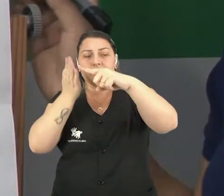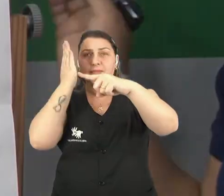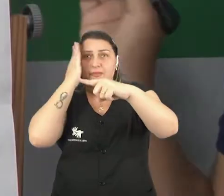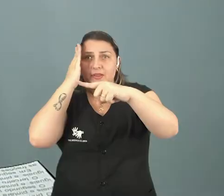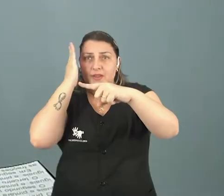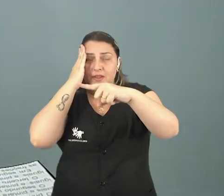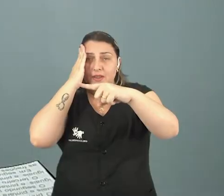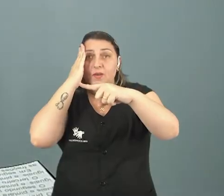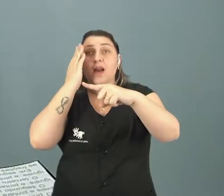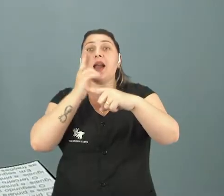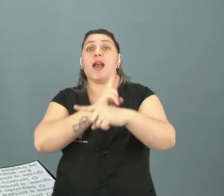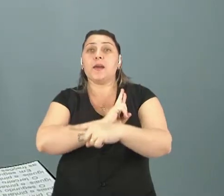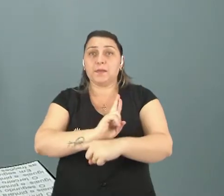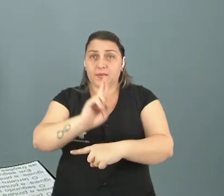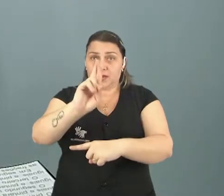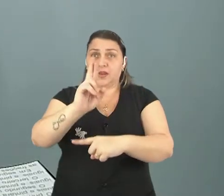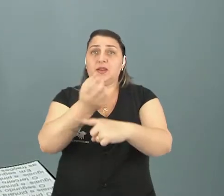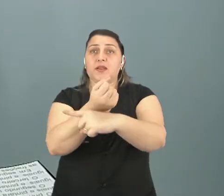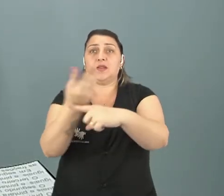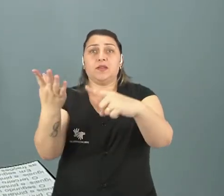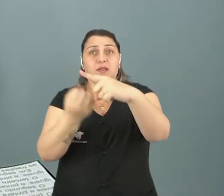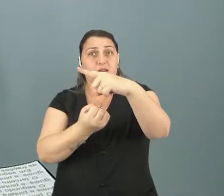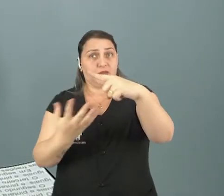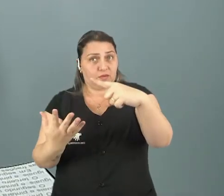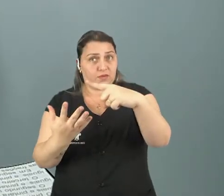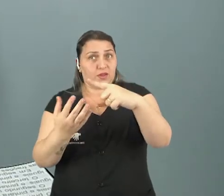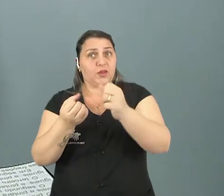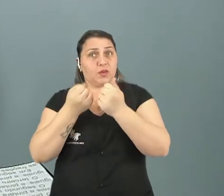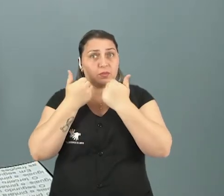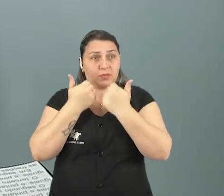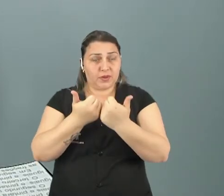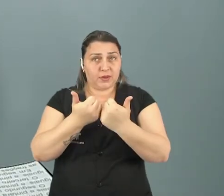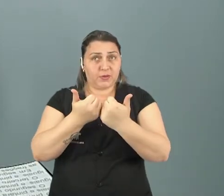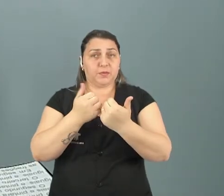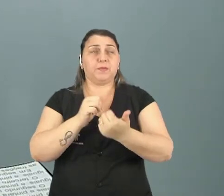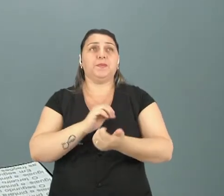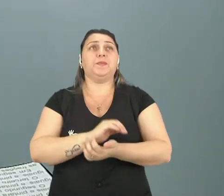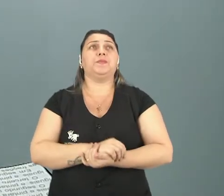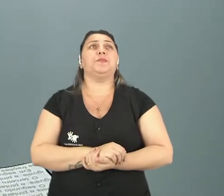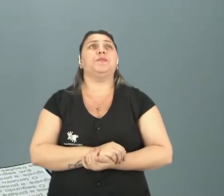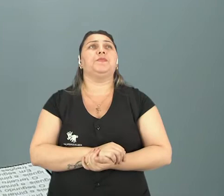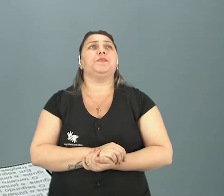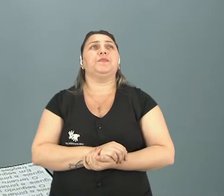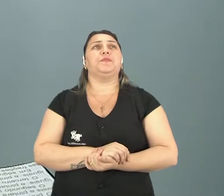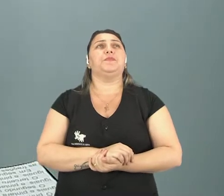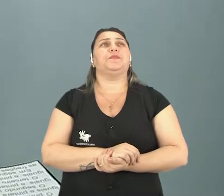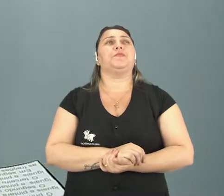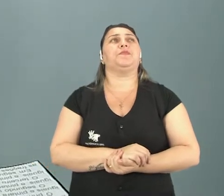É isso que representa as frações equivalentes, tudo bem? Aqui,